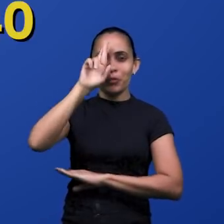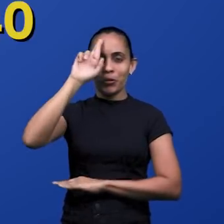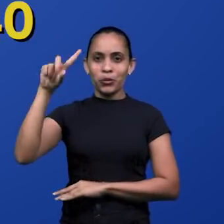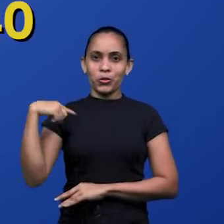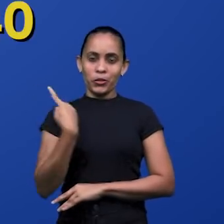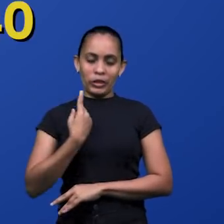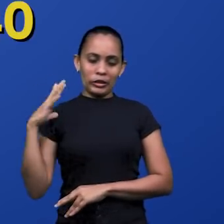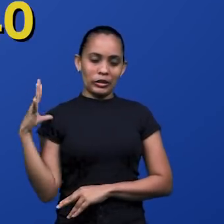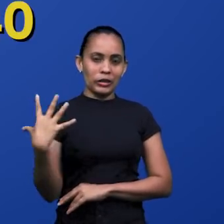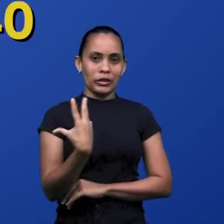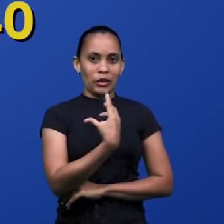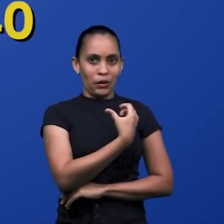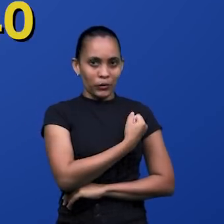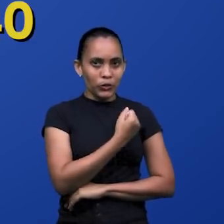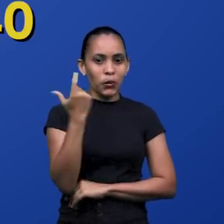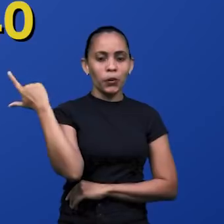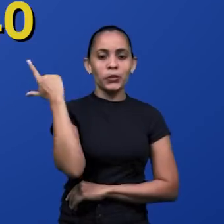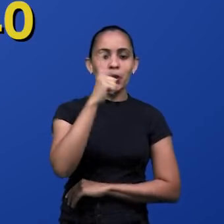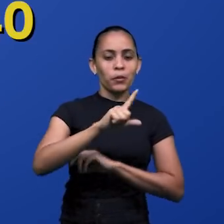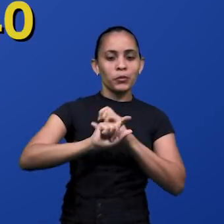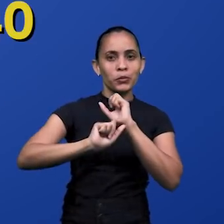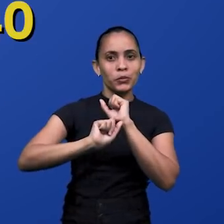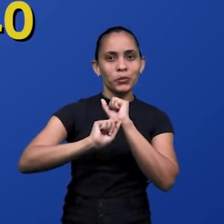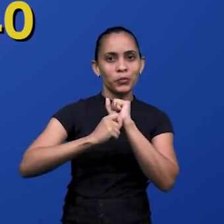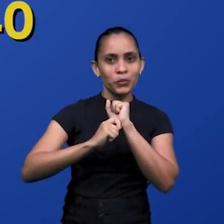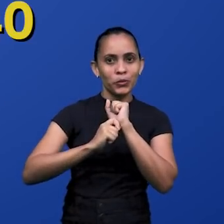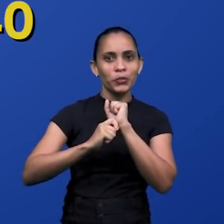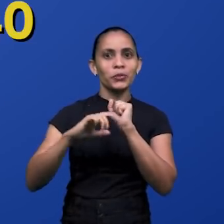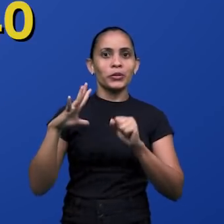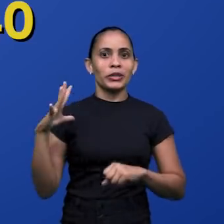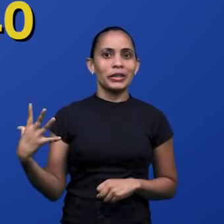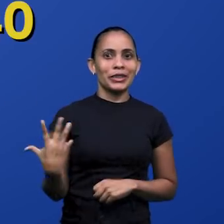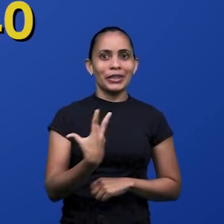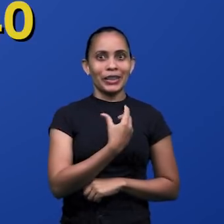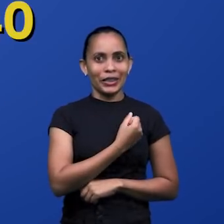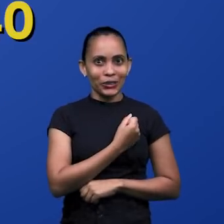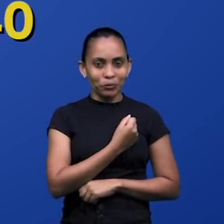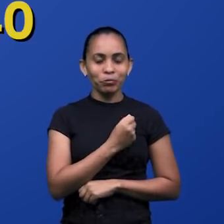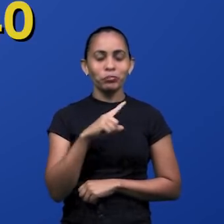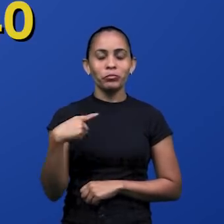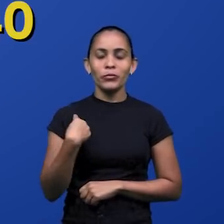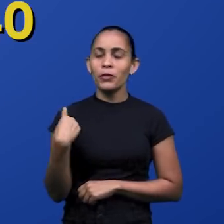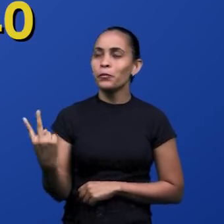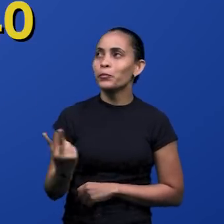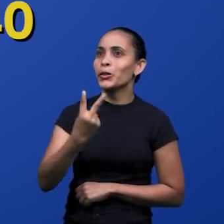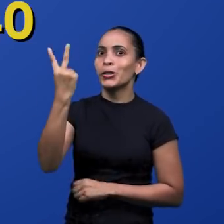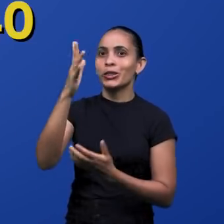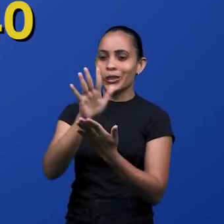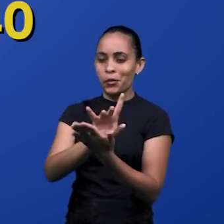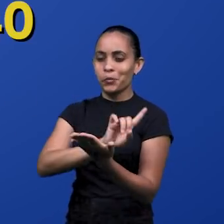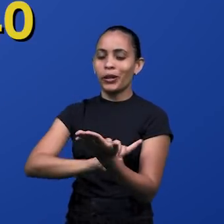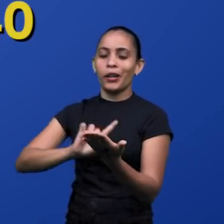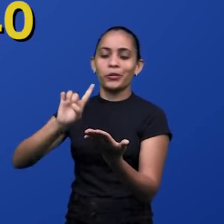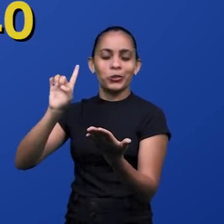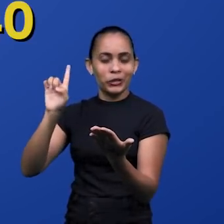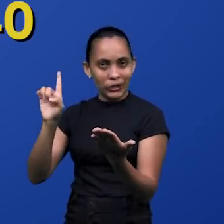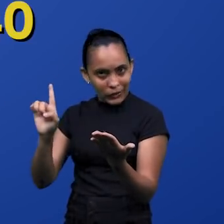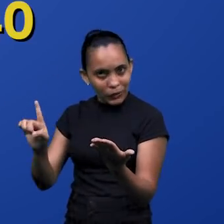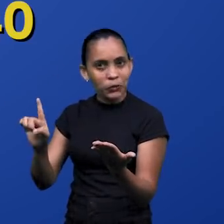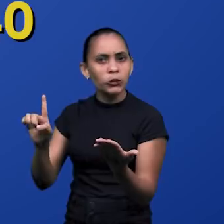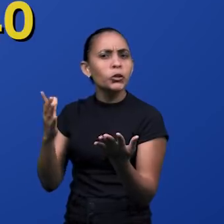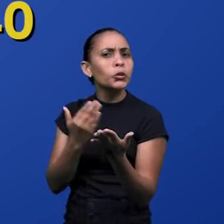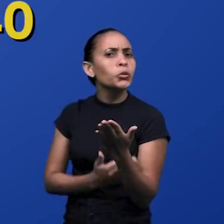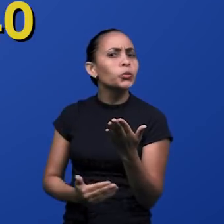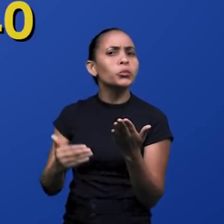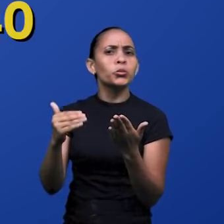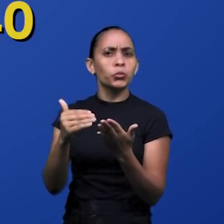salvação, alcançamos os mistérios proféticos porque valorizamos toda a palavra de Deus. Valorizamos,